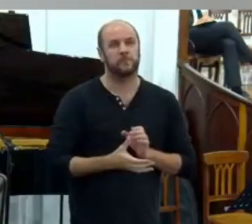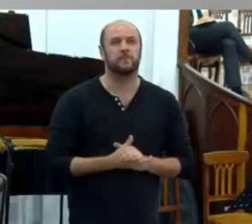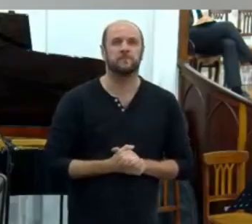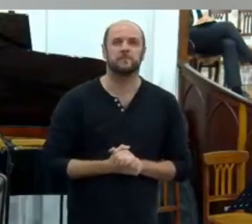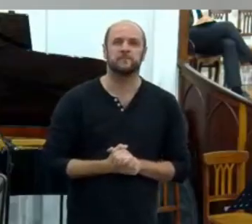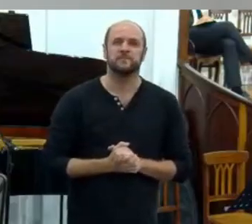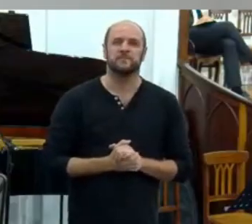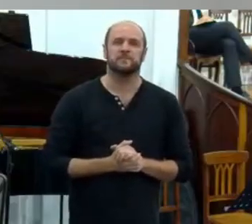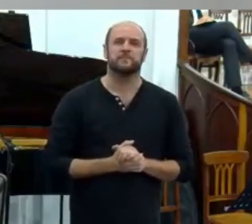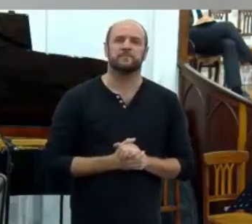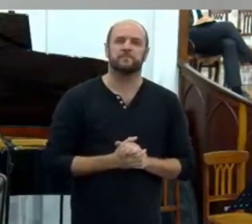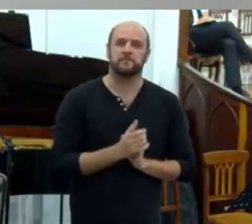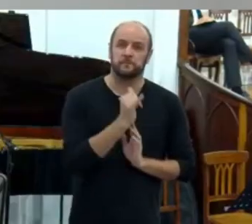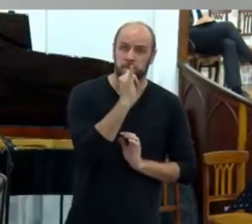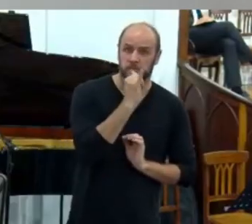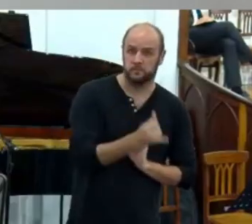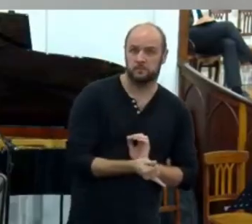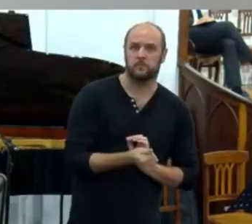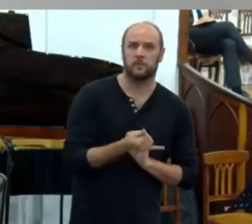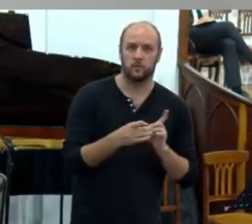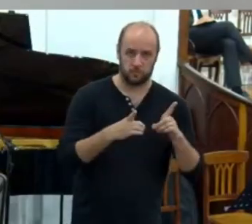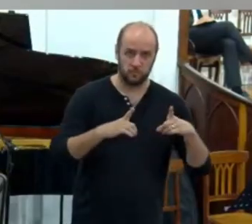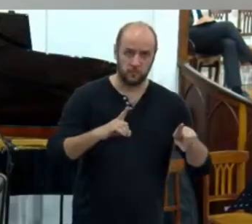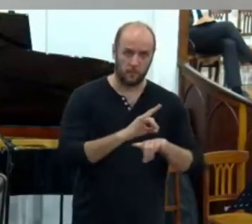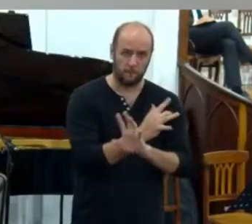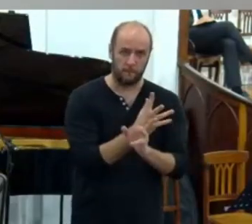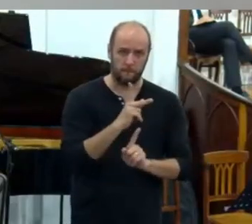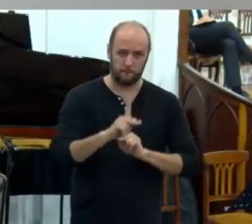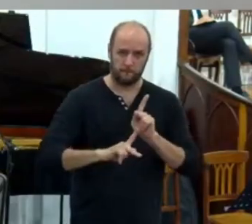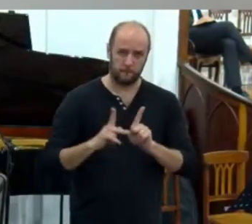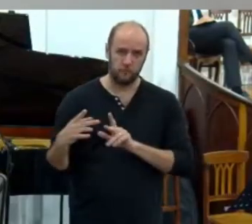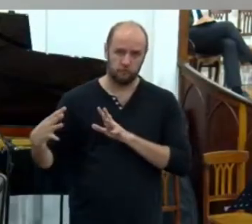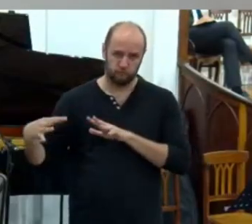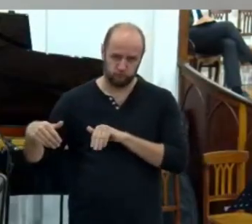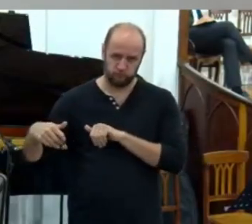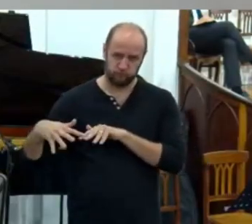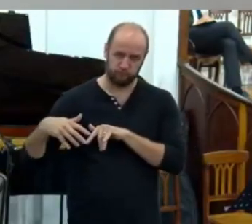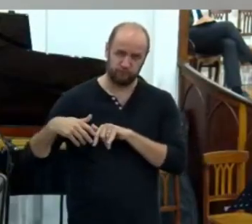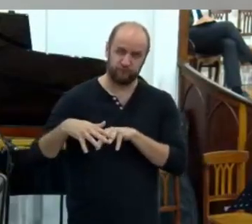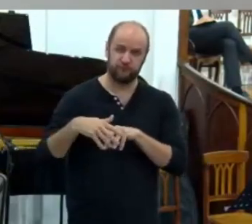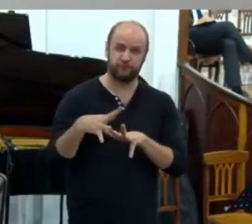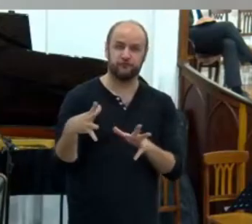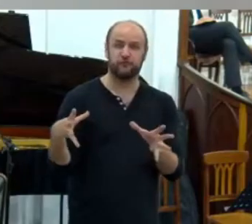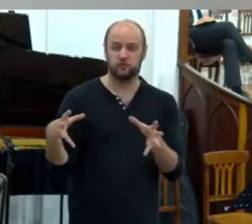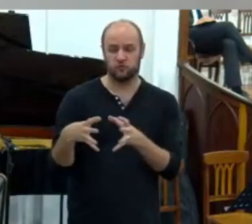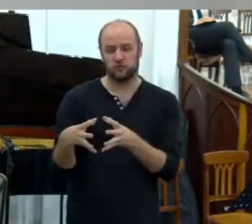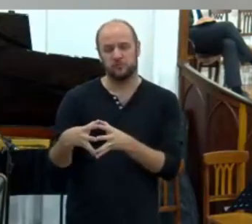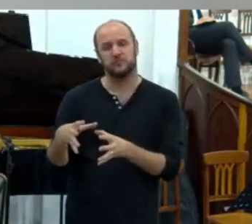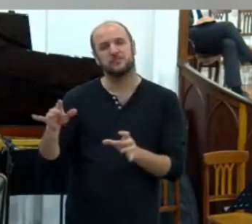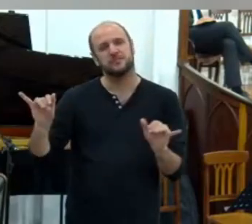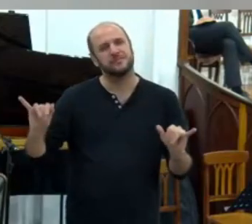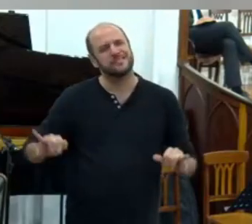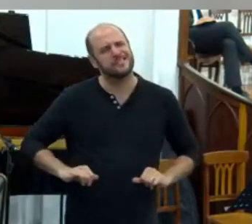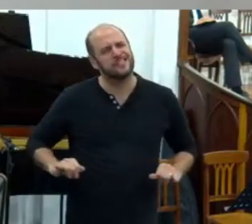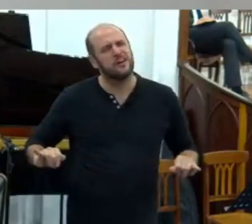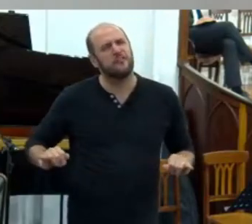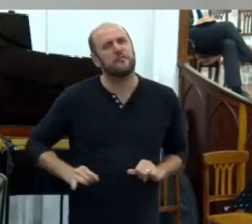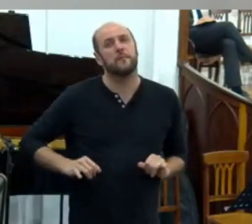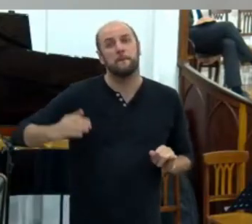Quando ele se refere à geração do deserto, ele se refere a uma geração que sofreu, que padeceu, que foi